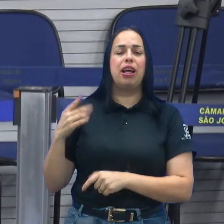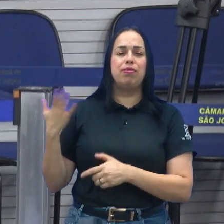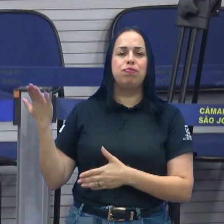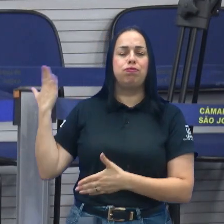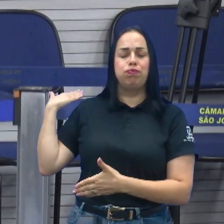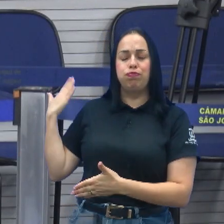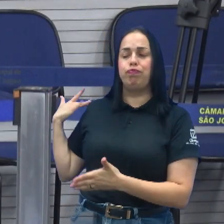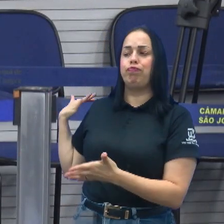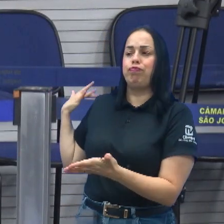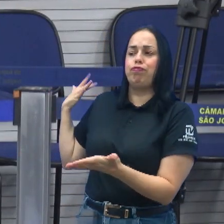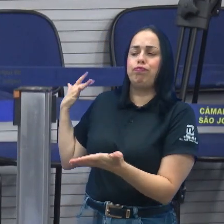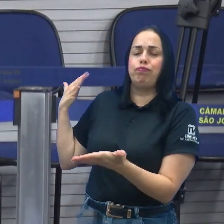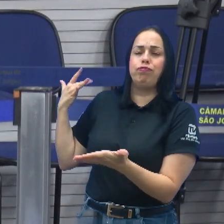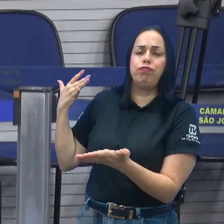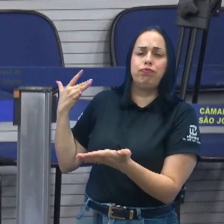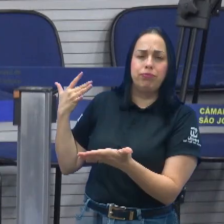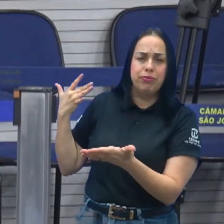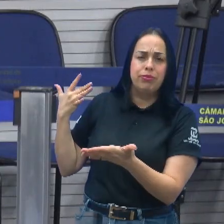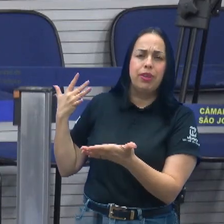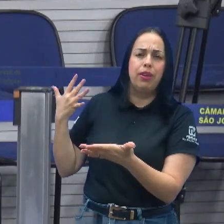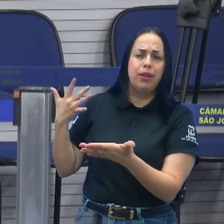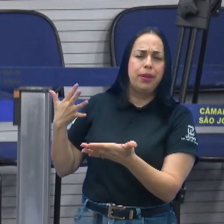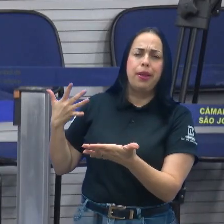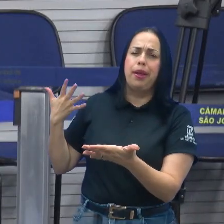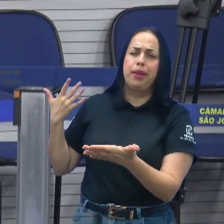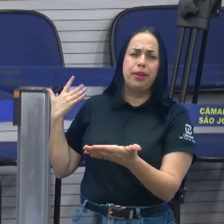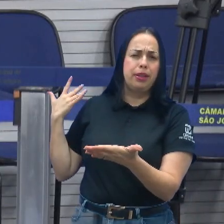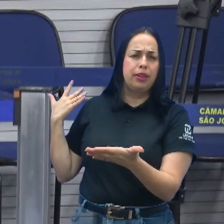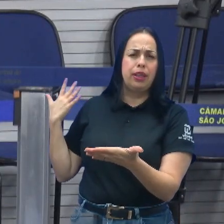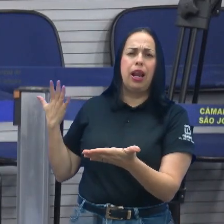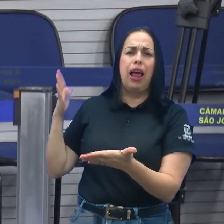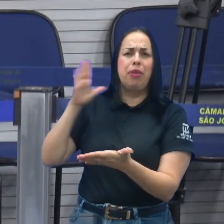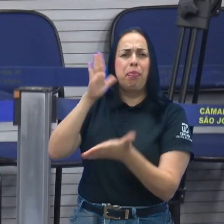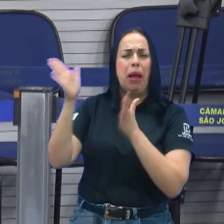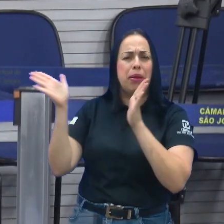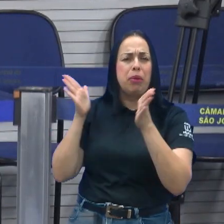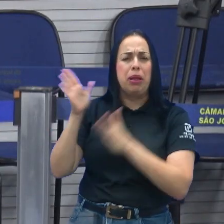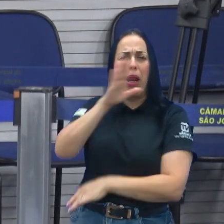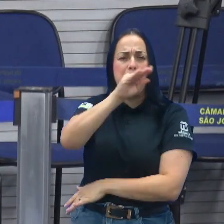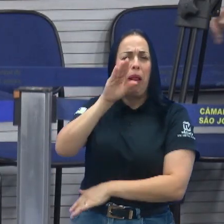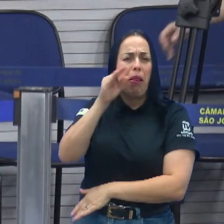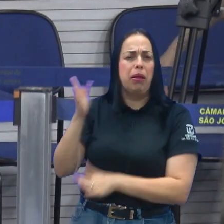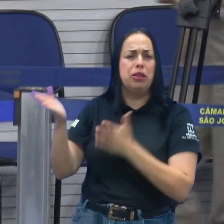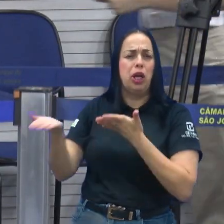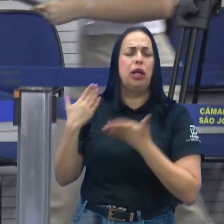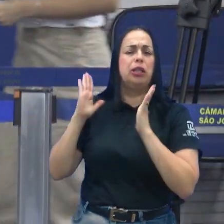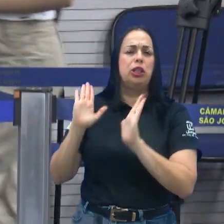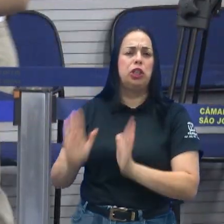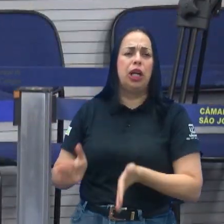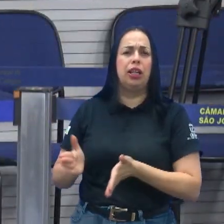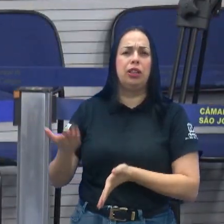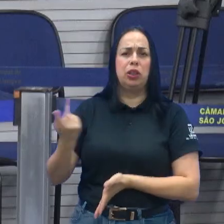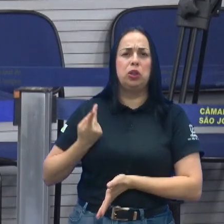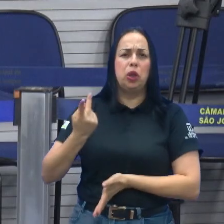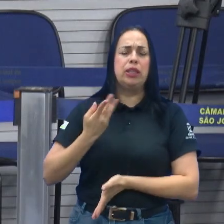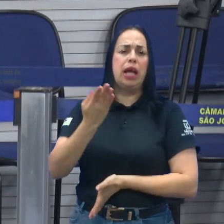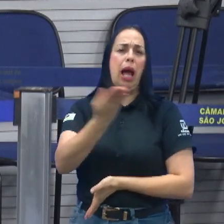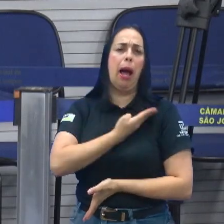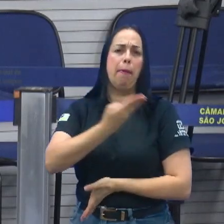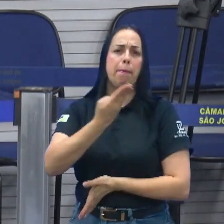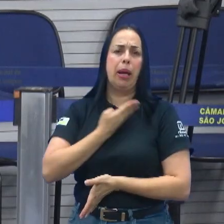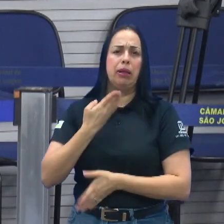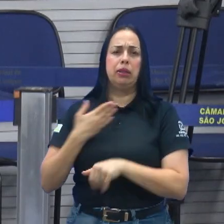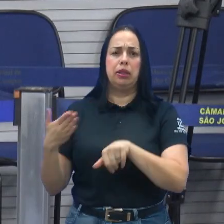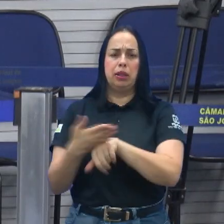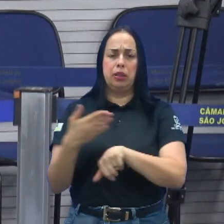comum, desde lá da nossa adolescência, já iniciando ali a vida adulta, na igreja, na